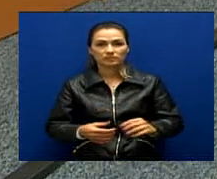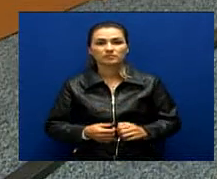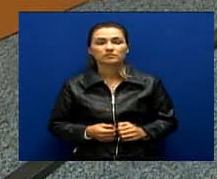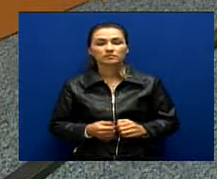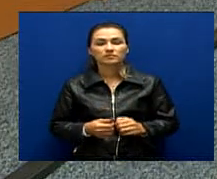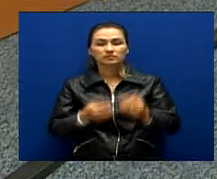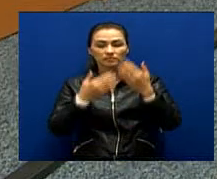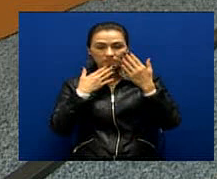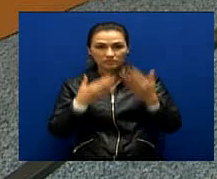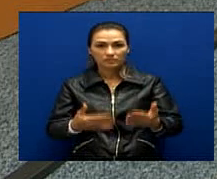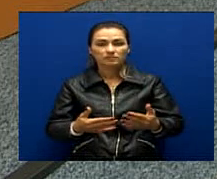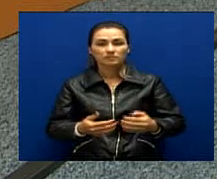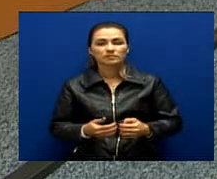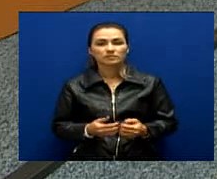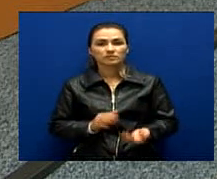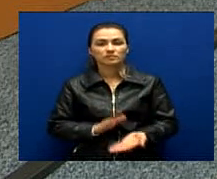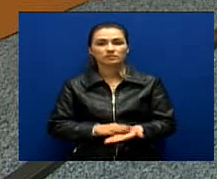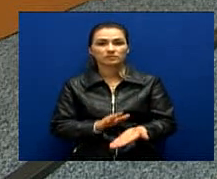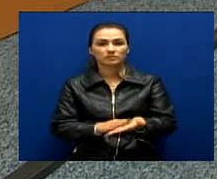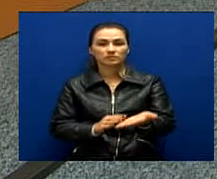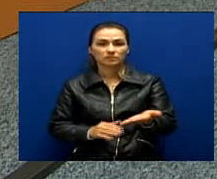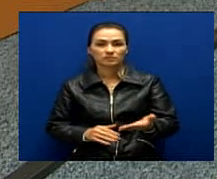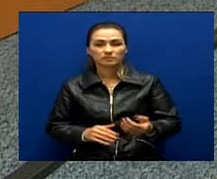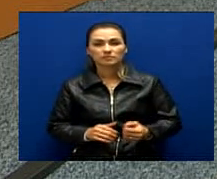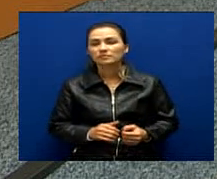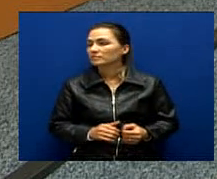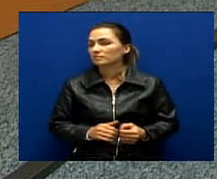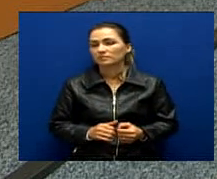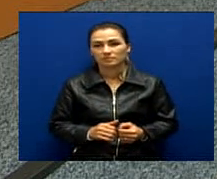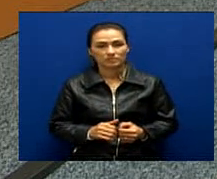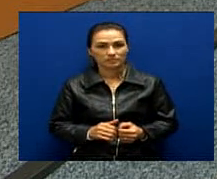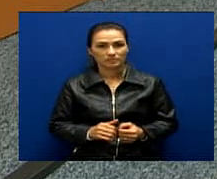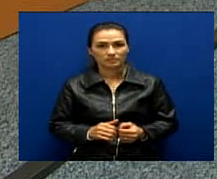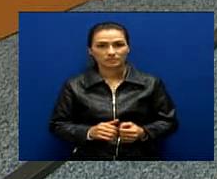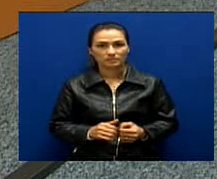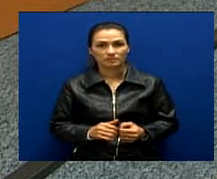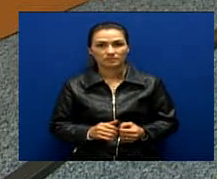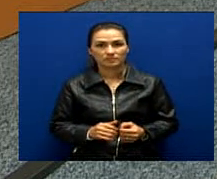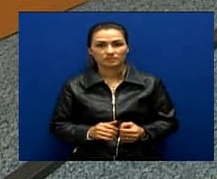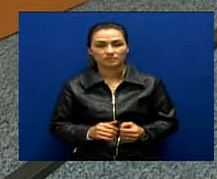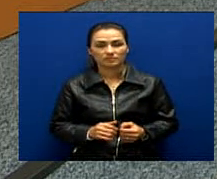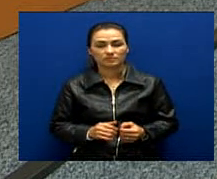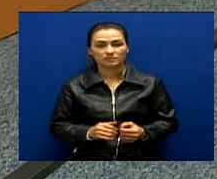aí a fernanda mesa e